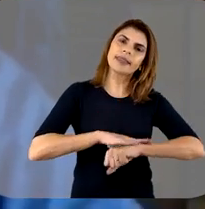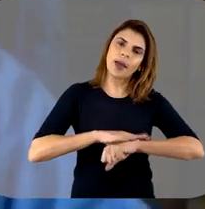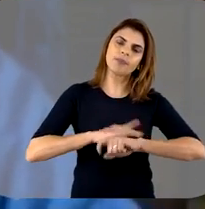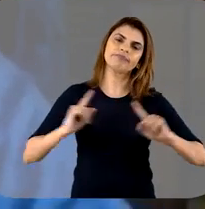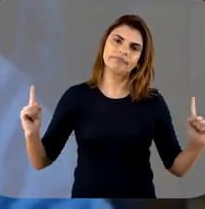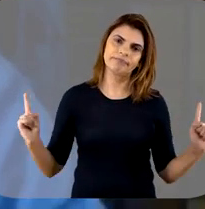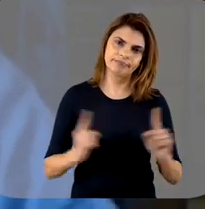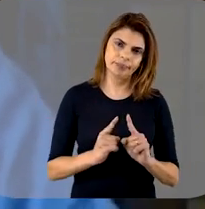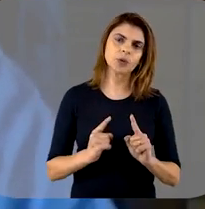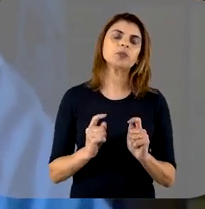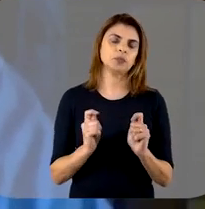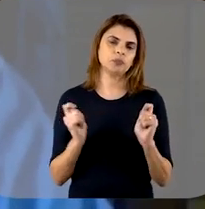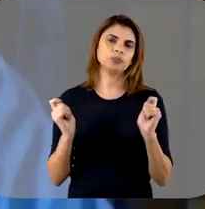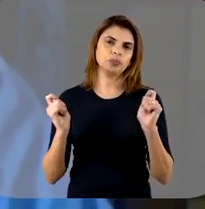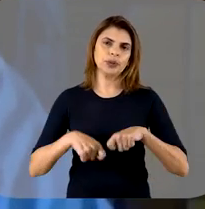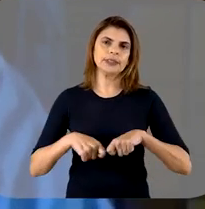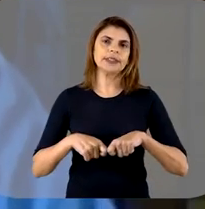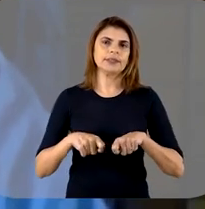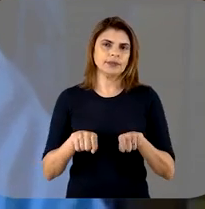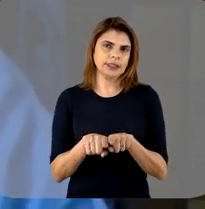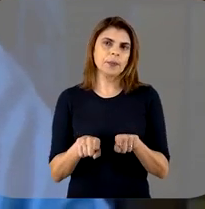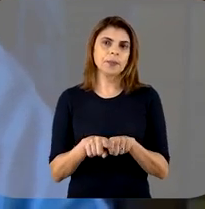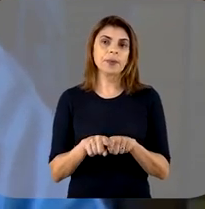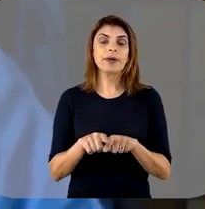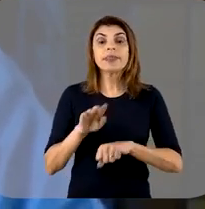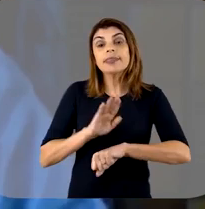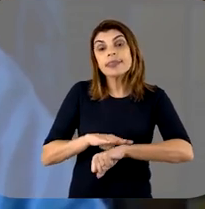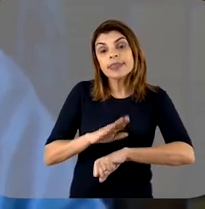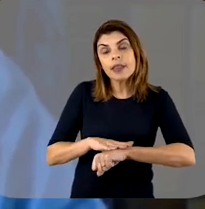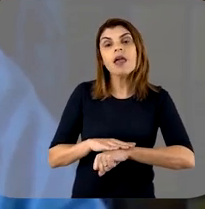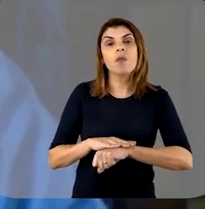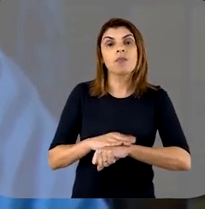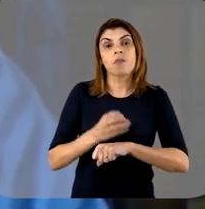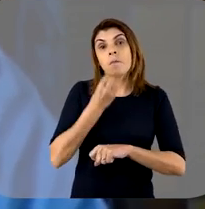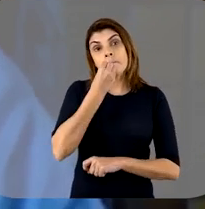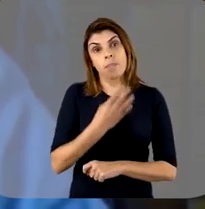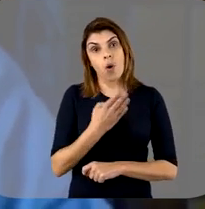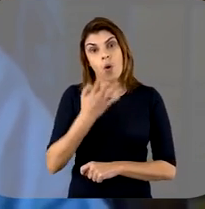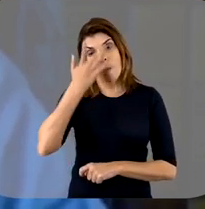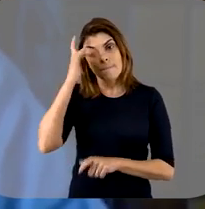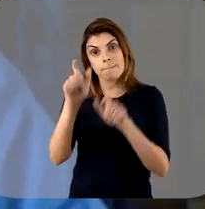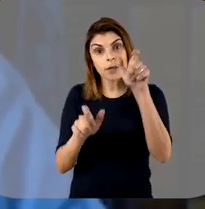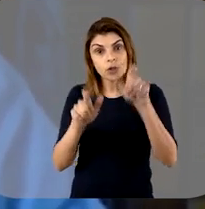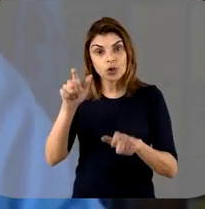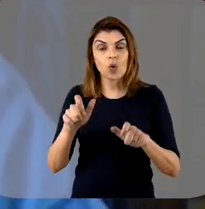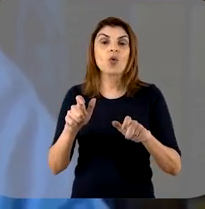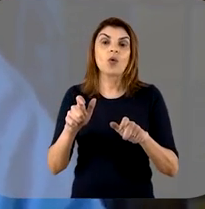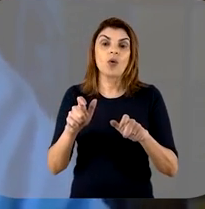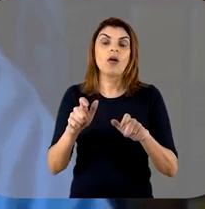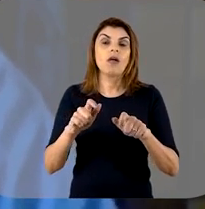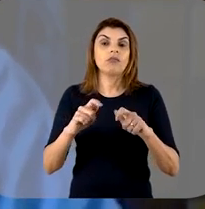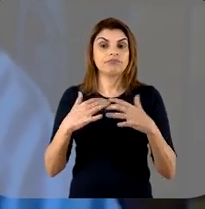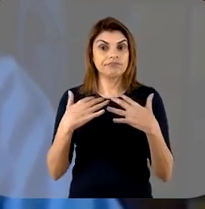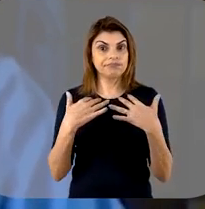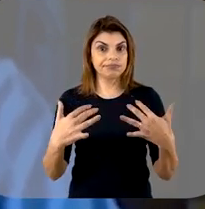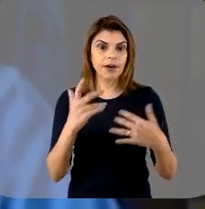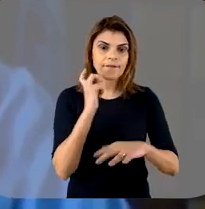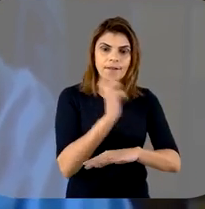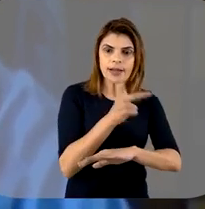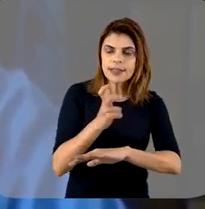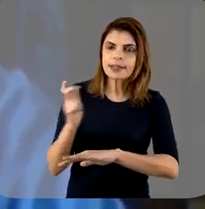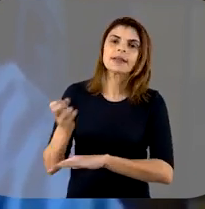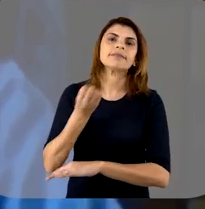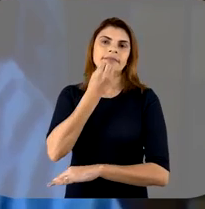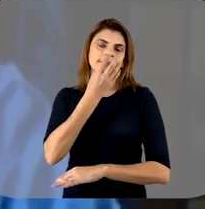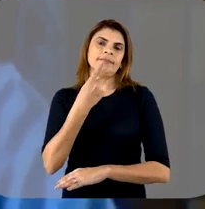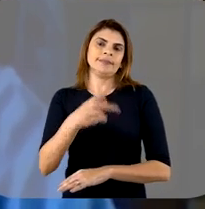temporalidade, né, possível, né, e que num tempo razoável, grande parte da população possa ser beneficiada